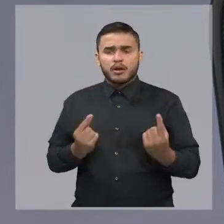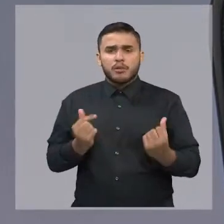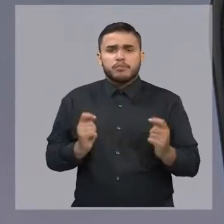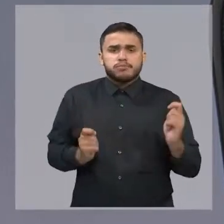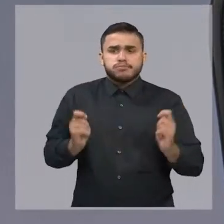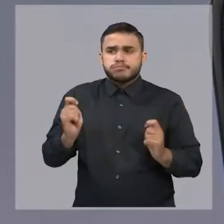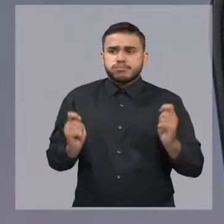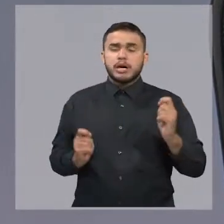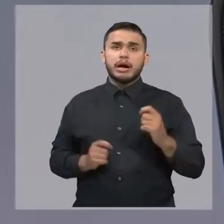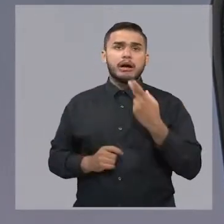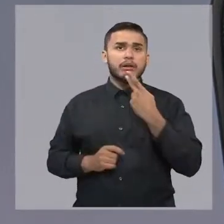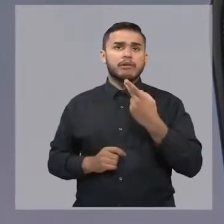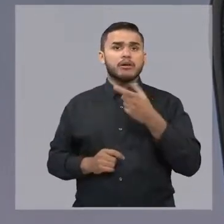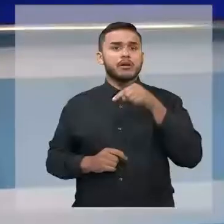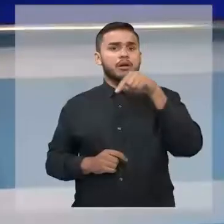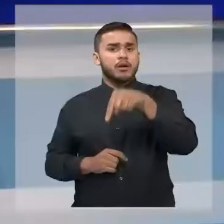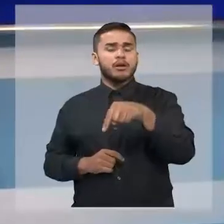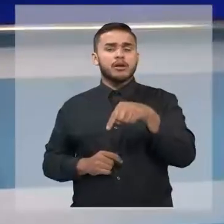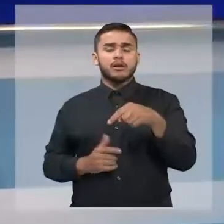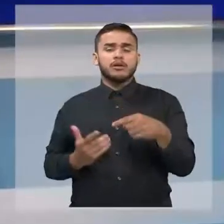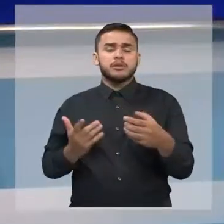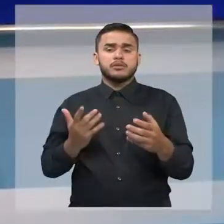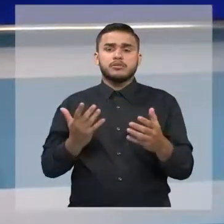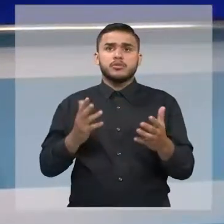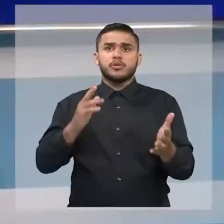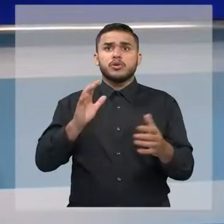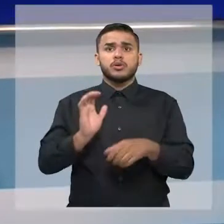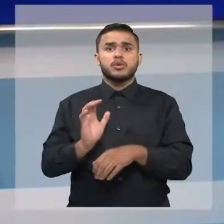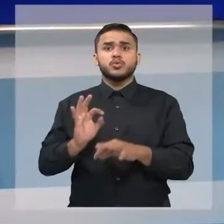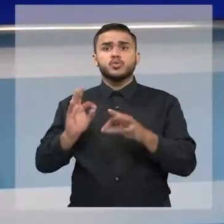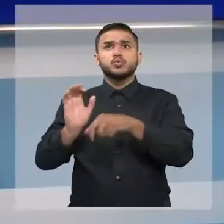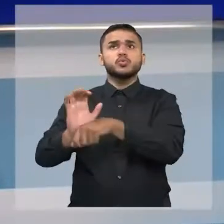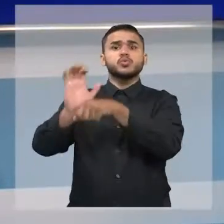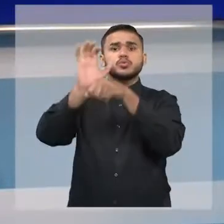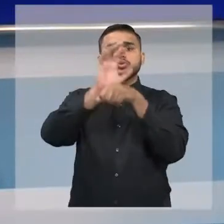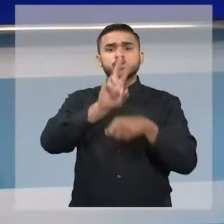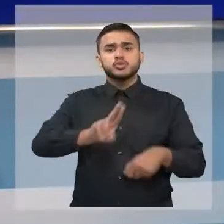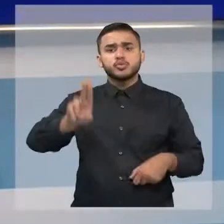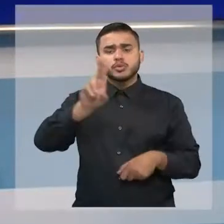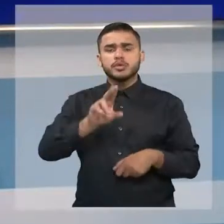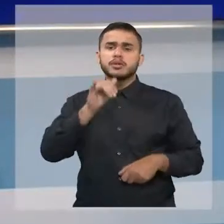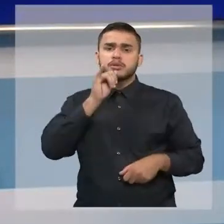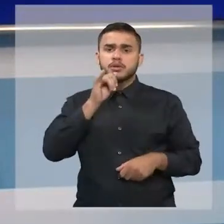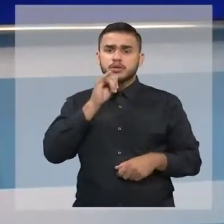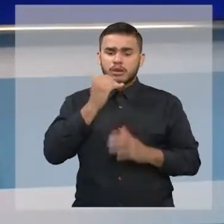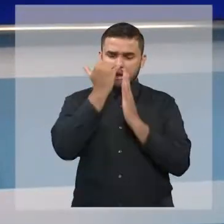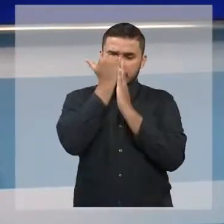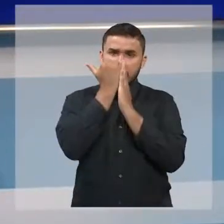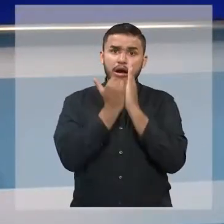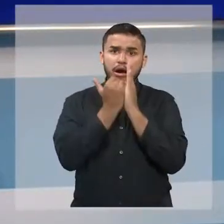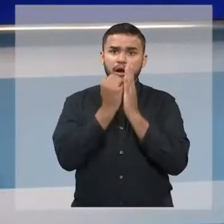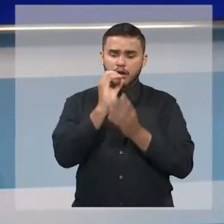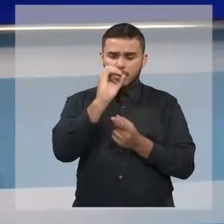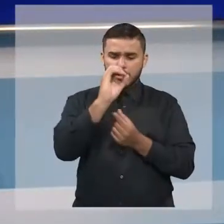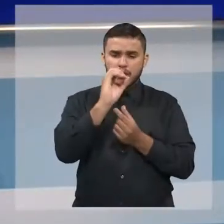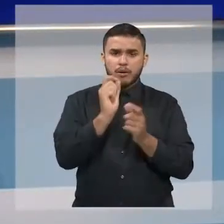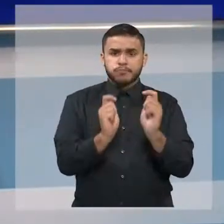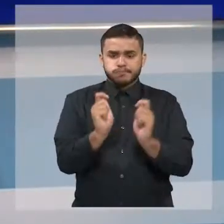relação à eficiência ou ineficiência. Reduzir orçamento de algo que já